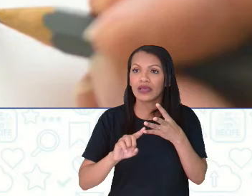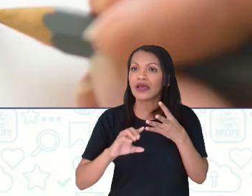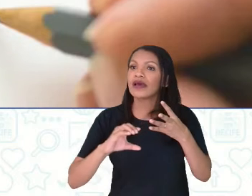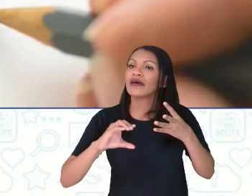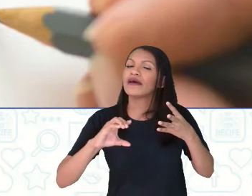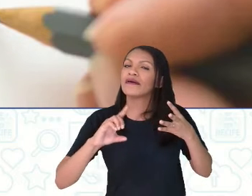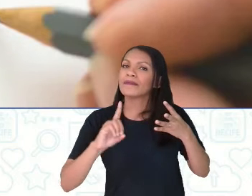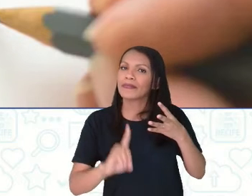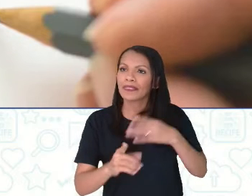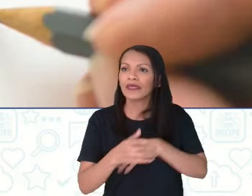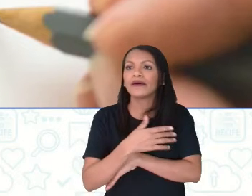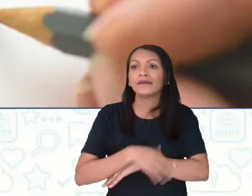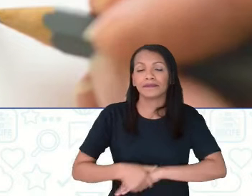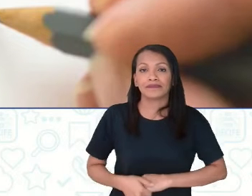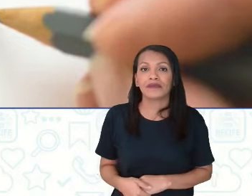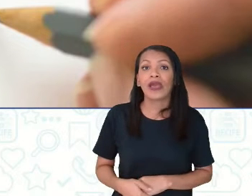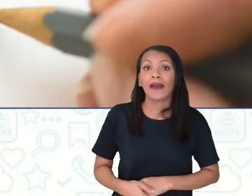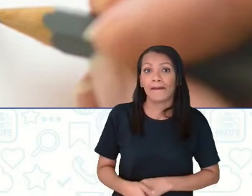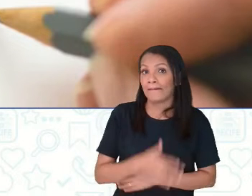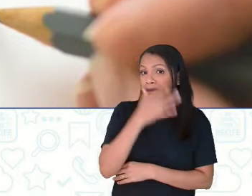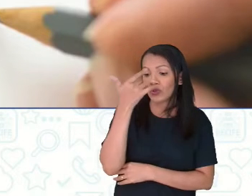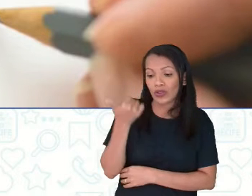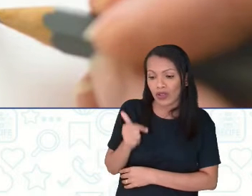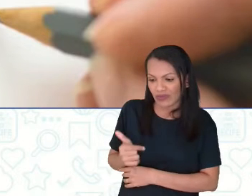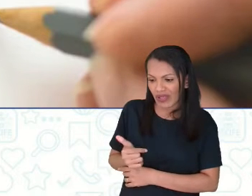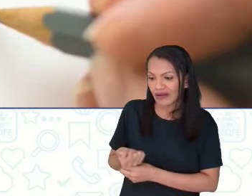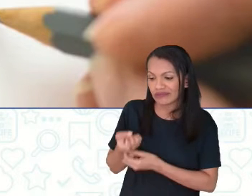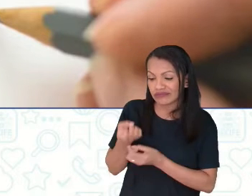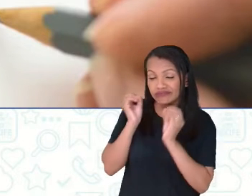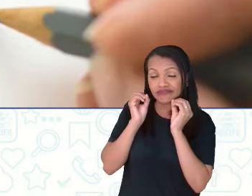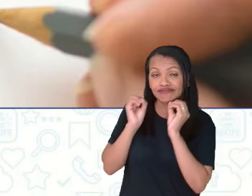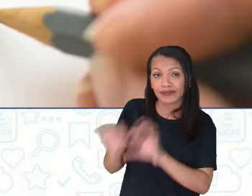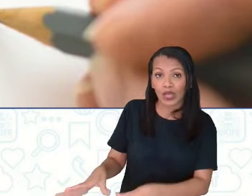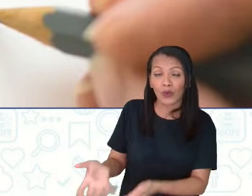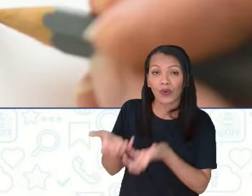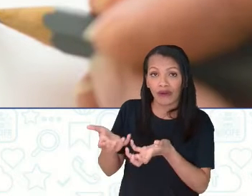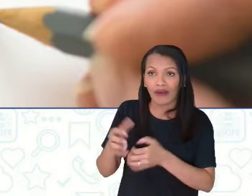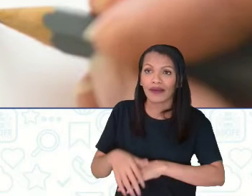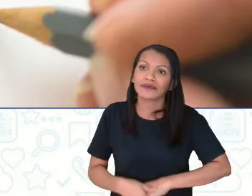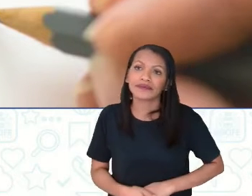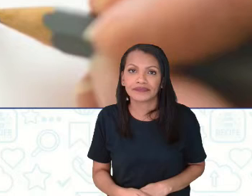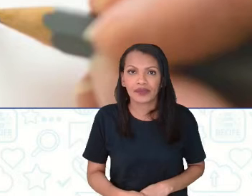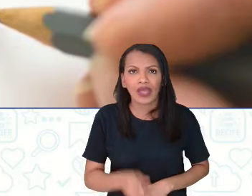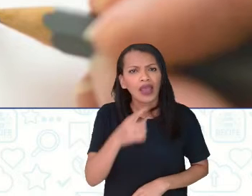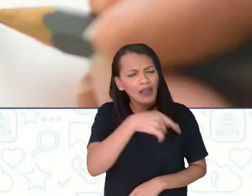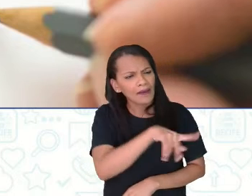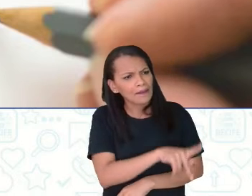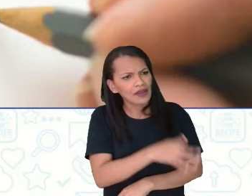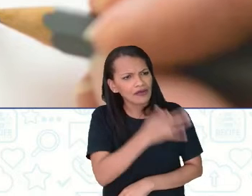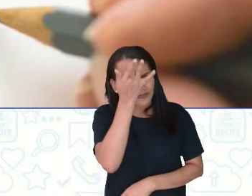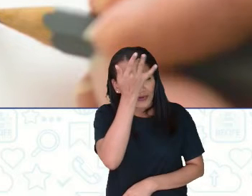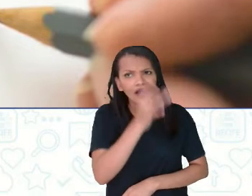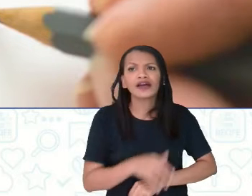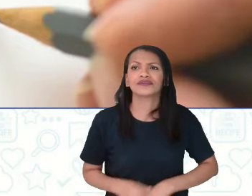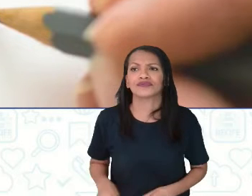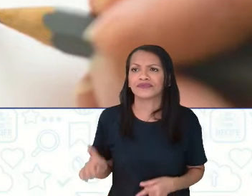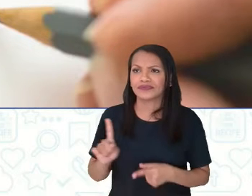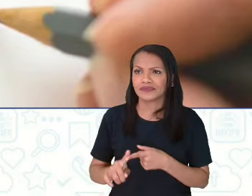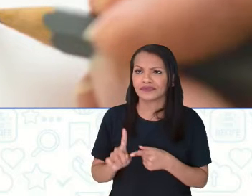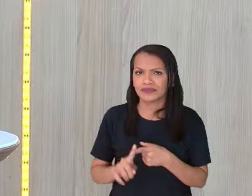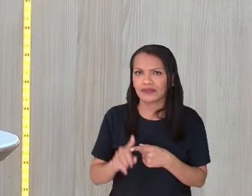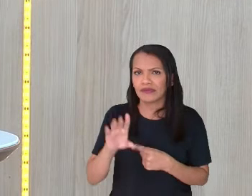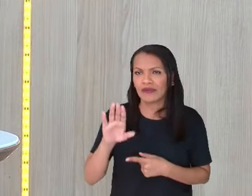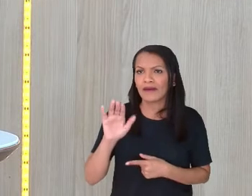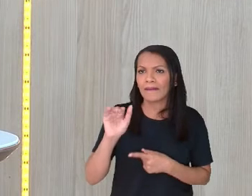ou quem não tem, despreza o que deseja. E aí, pessoal? Essa aí tá mais fácil, né? Porque Essa aí tá falando sobre